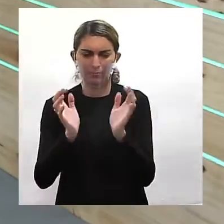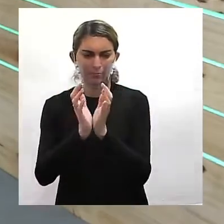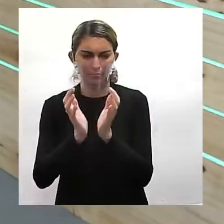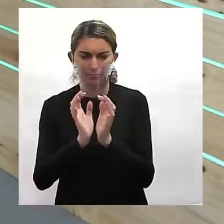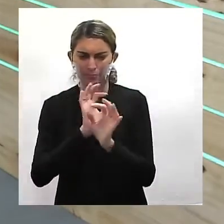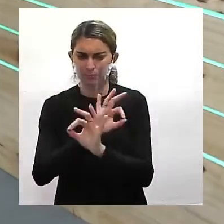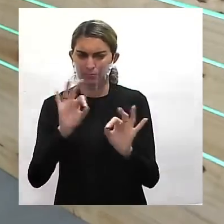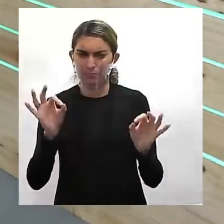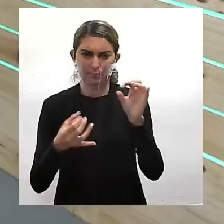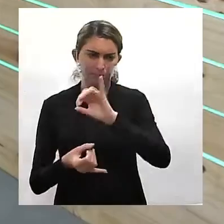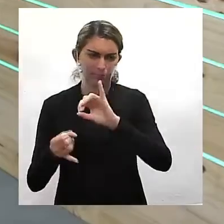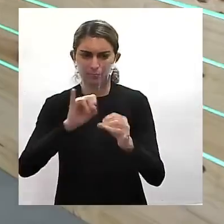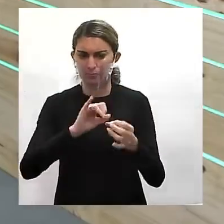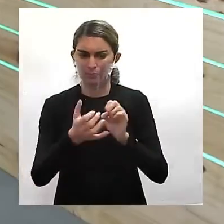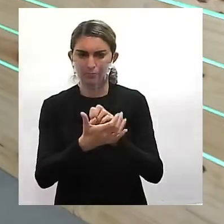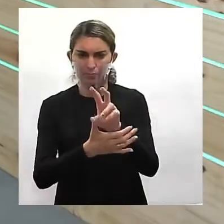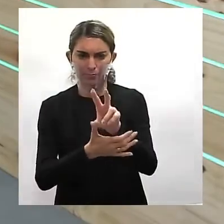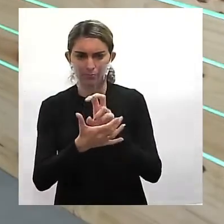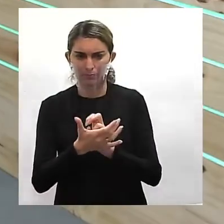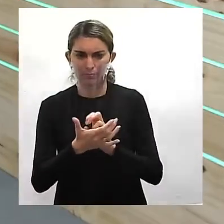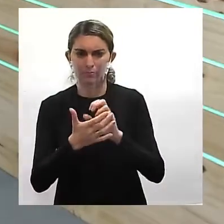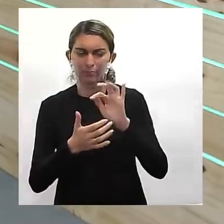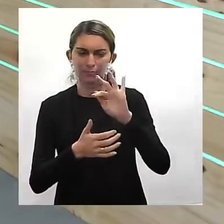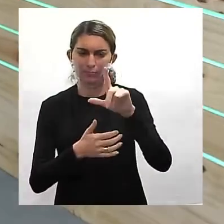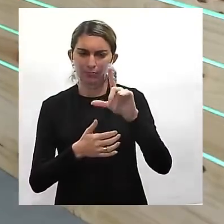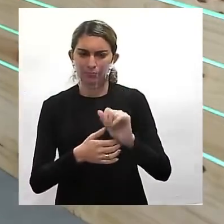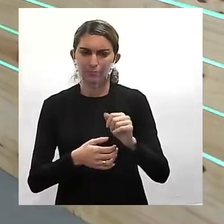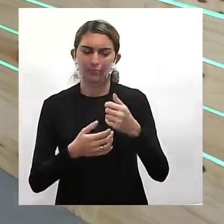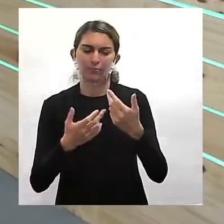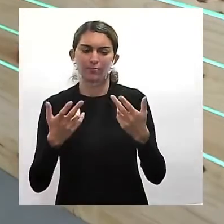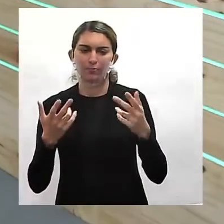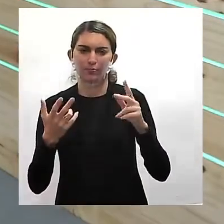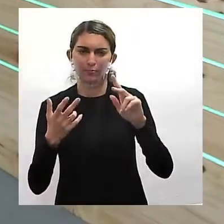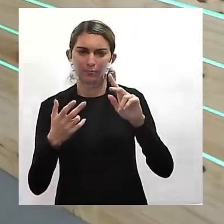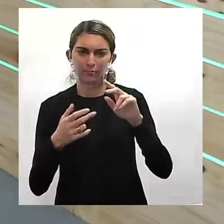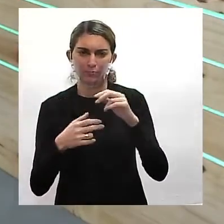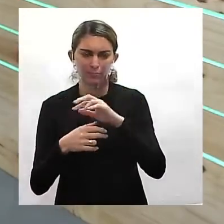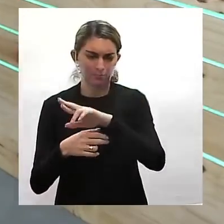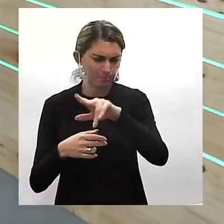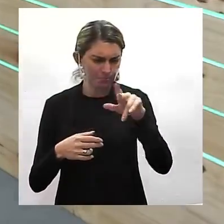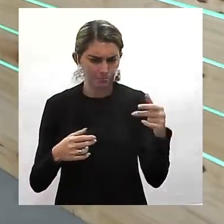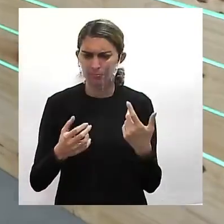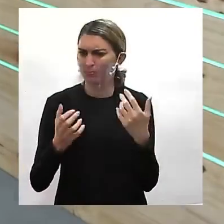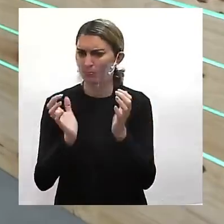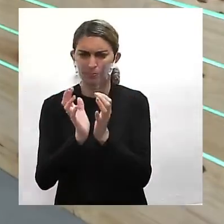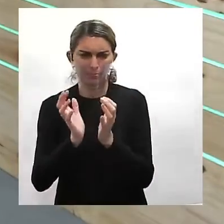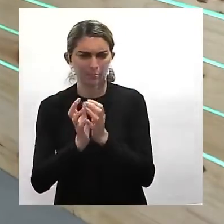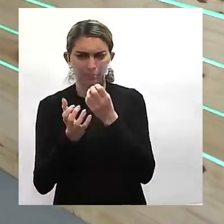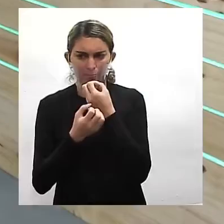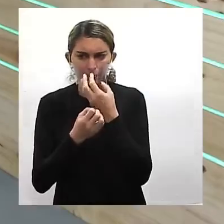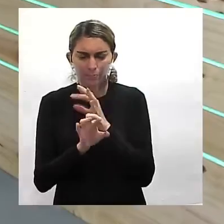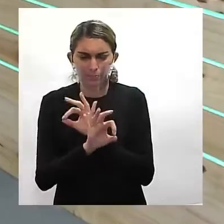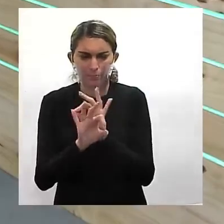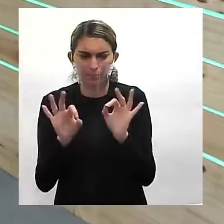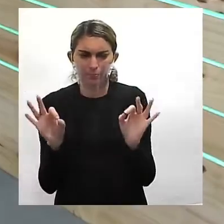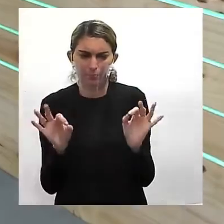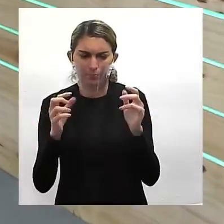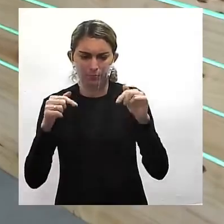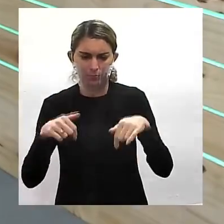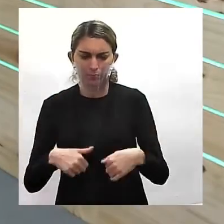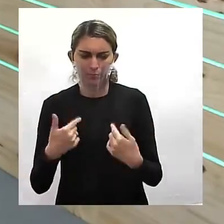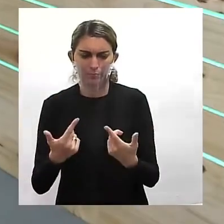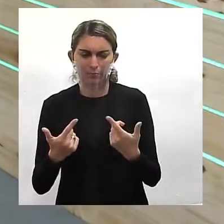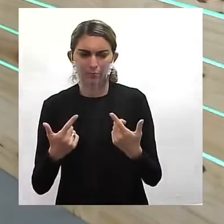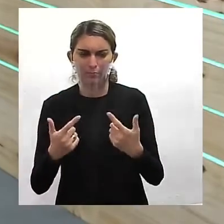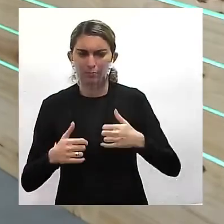de Química da EducaPE, né? Flávio Ferreira, Maresco, Yuri, Ricardo, tem um bocado de gente boa aqui e eu estou aqui me